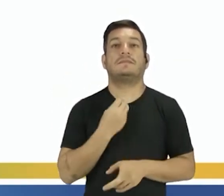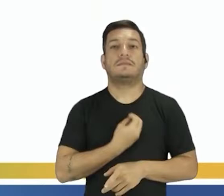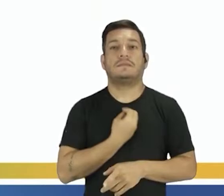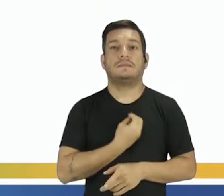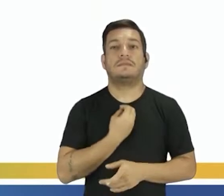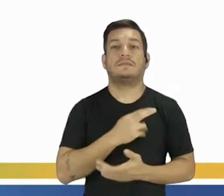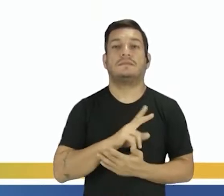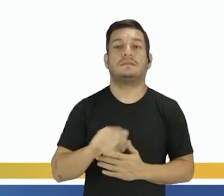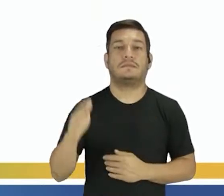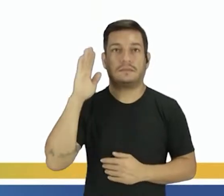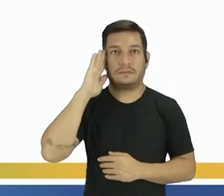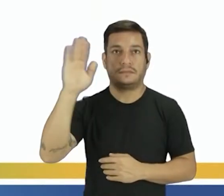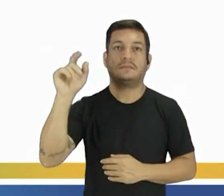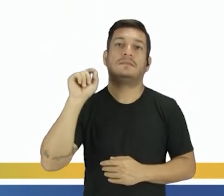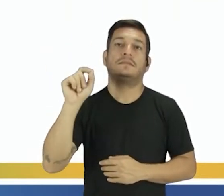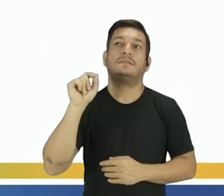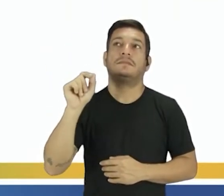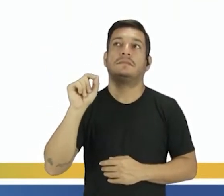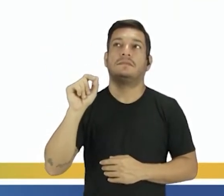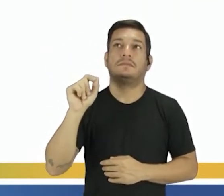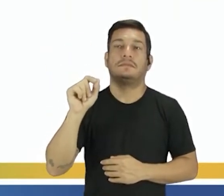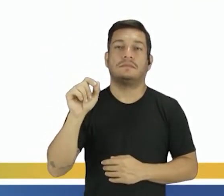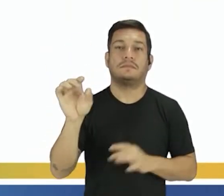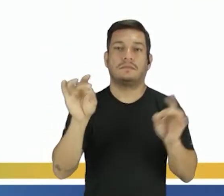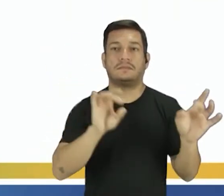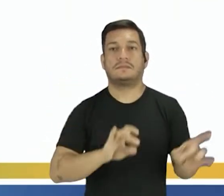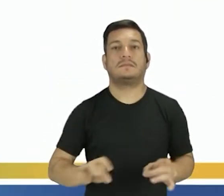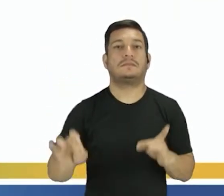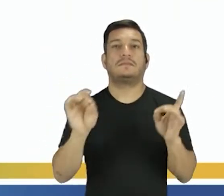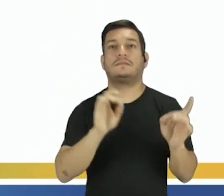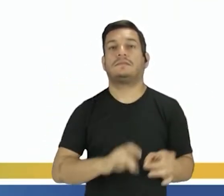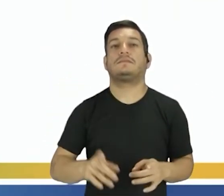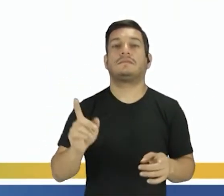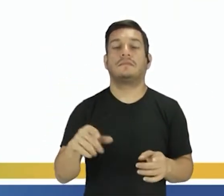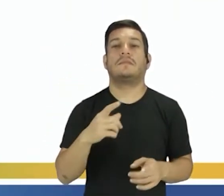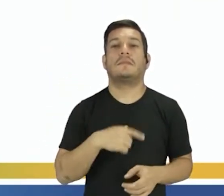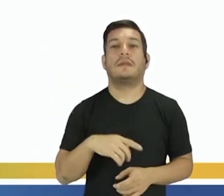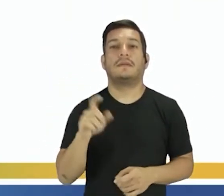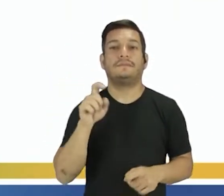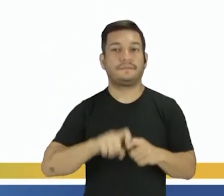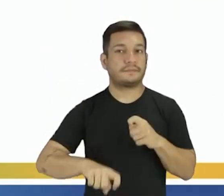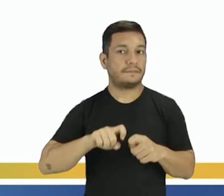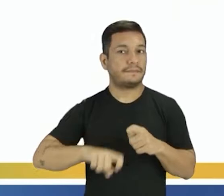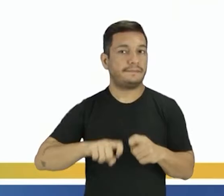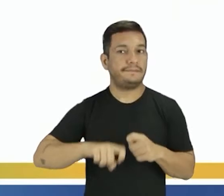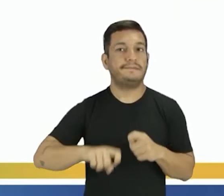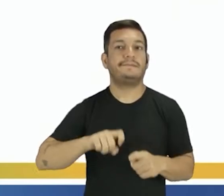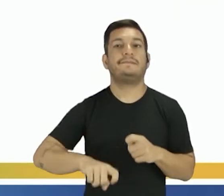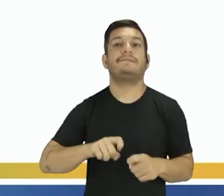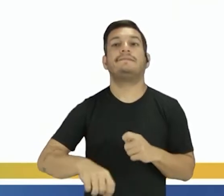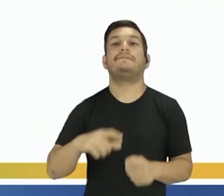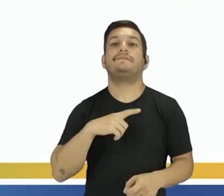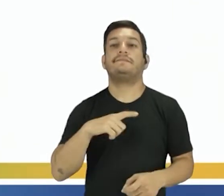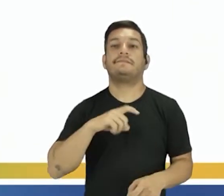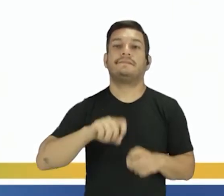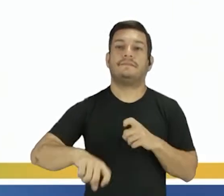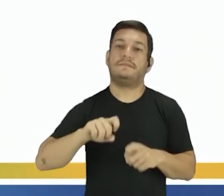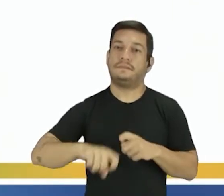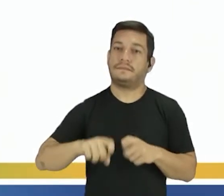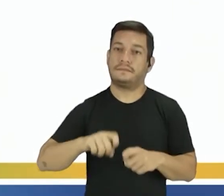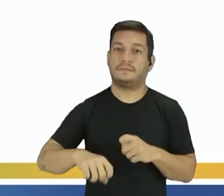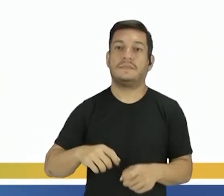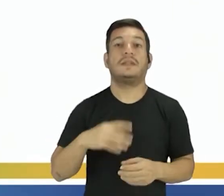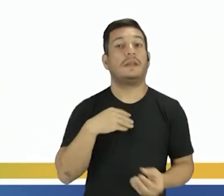vivos, principalmente, e em especial nos organismos de reprodução sexuada. Nós temos organismos de